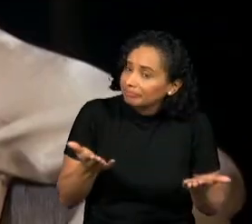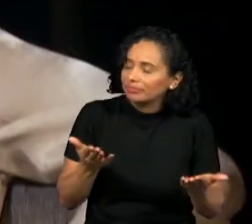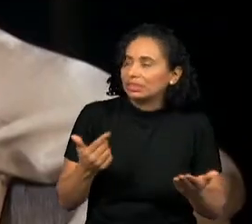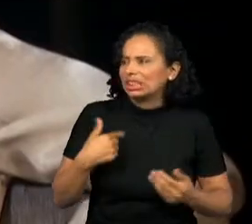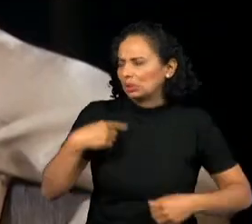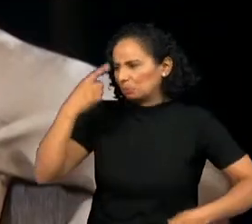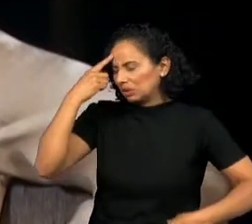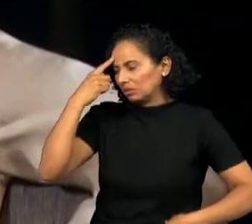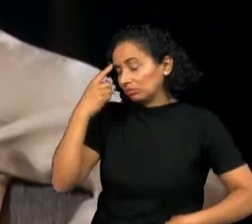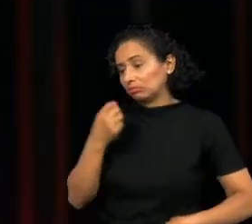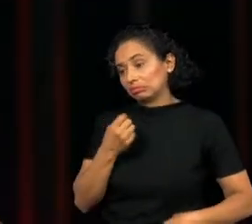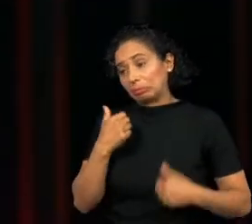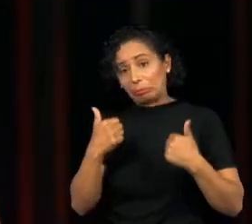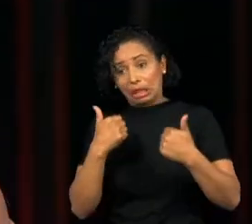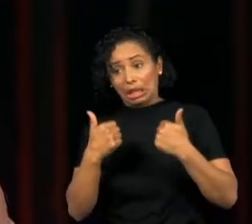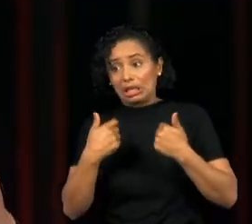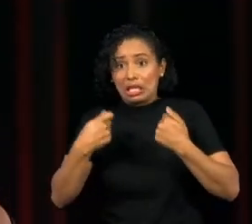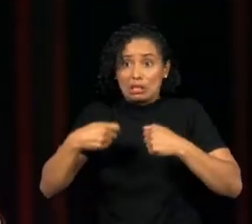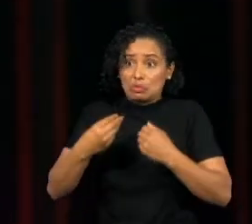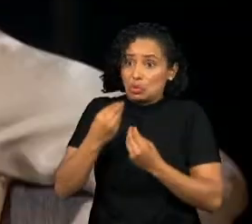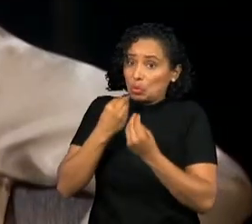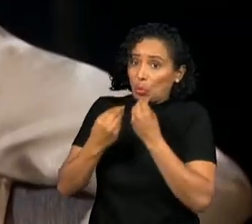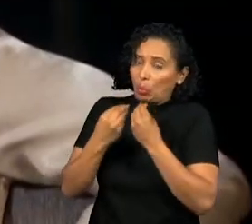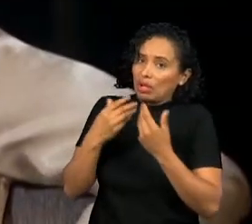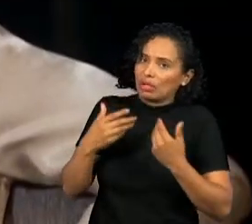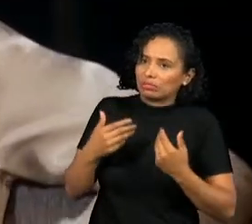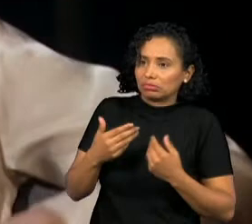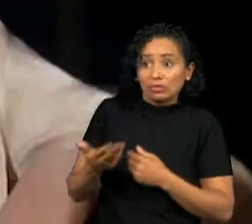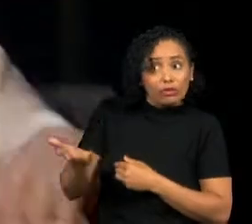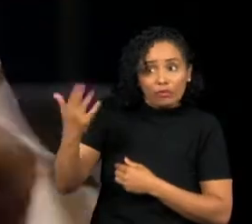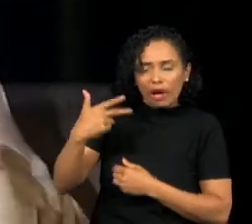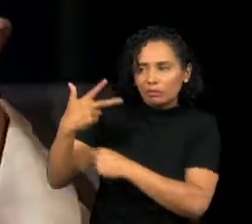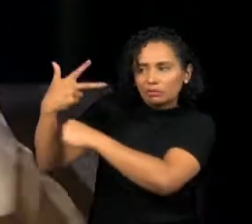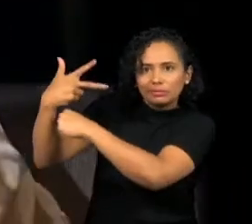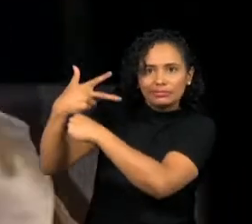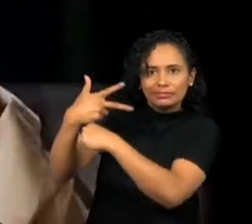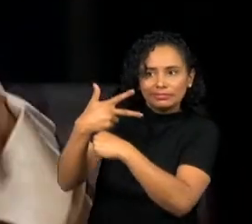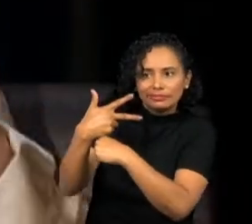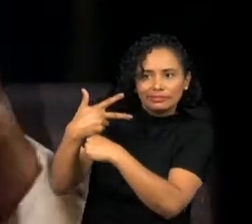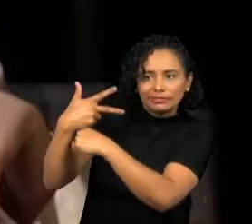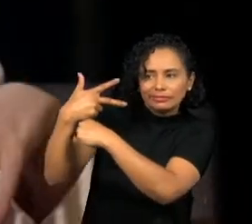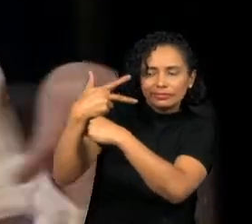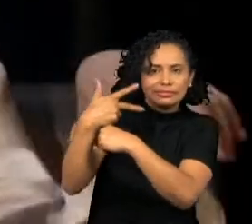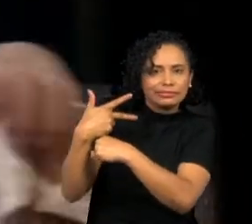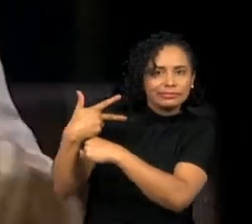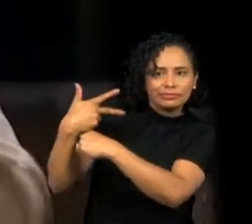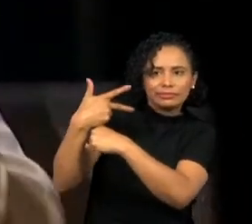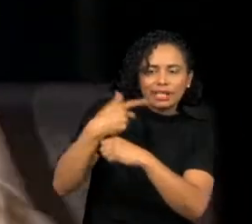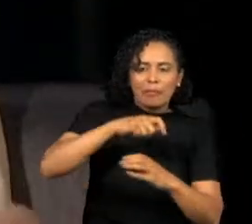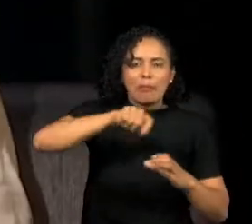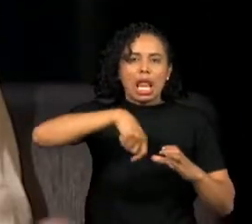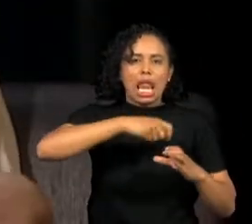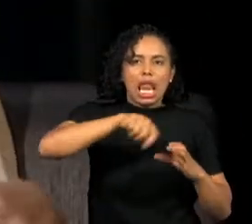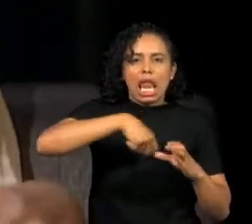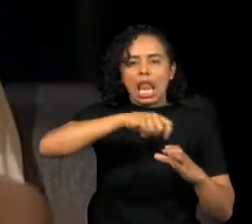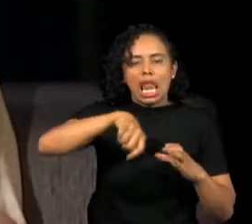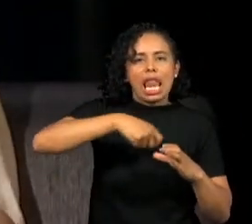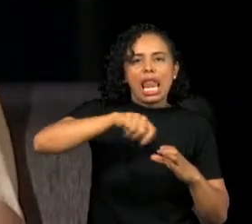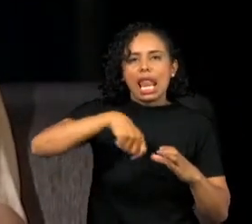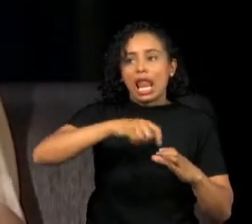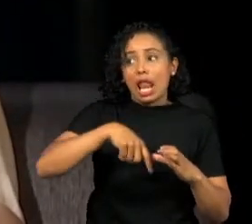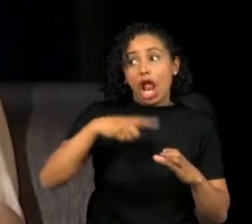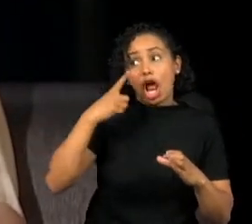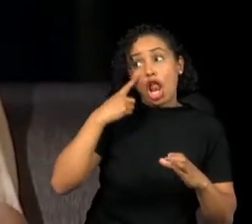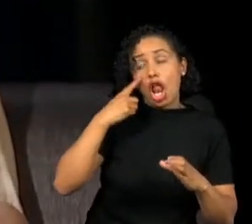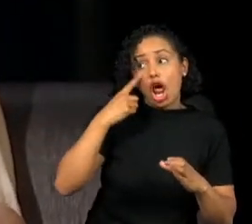beleza tem que comer né Aí eu falo rapaziada você fica comigo aí eu pego o celular e no celular eu levo eles para cozinha e sim